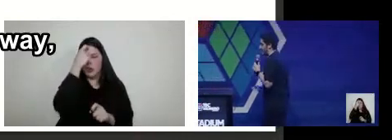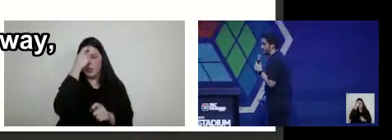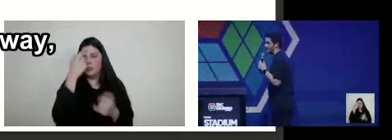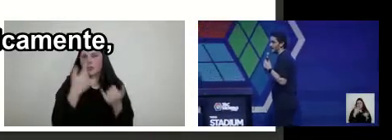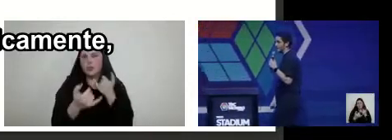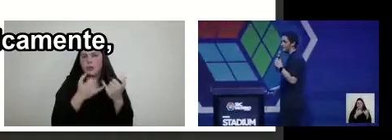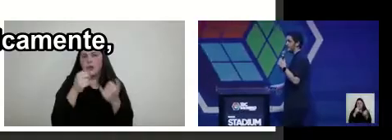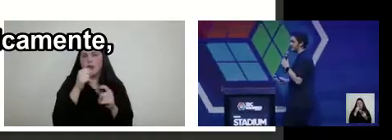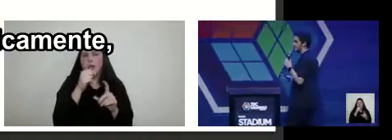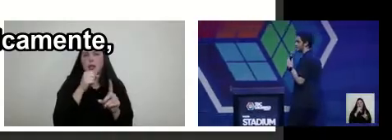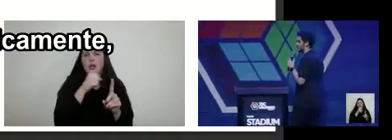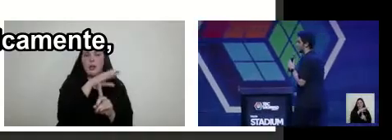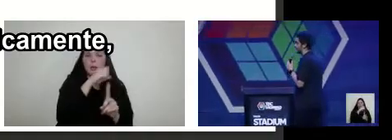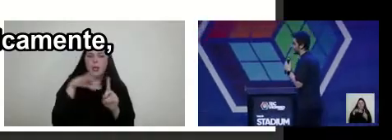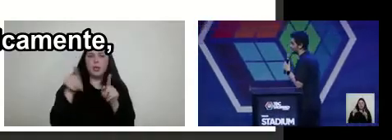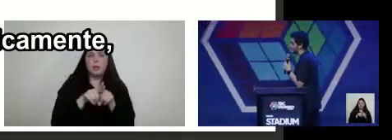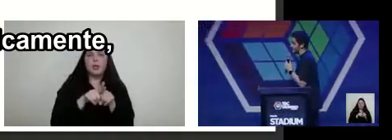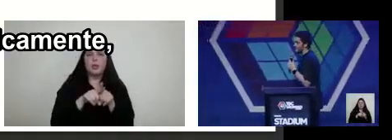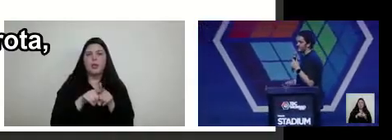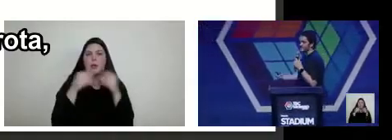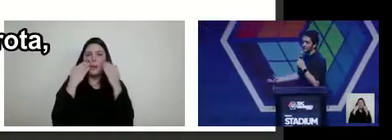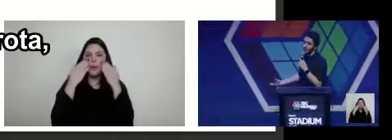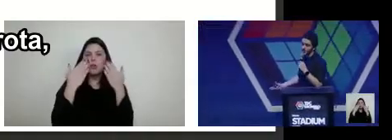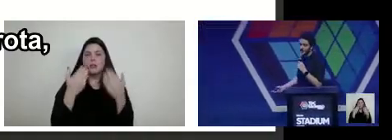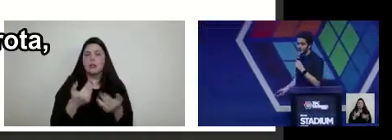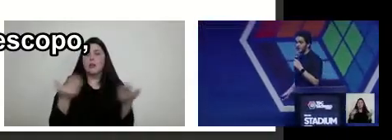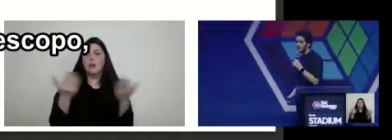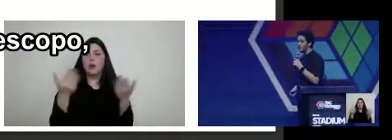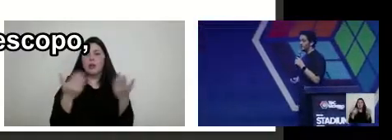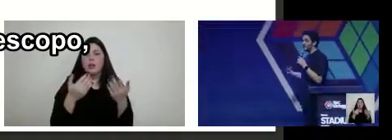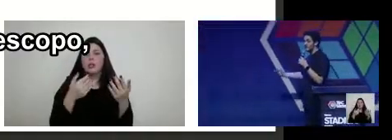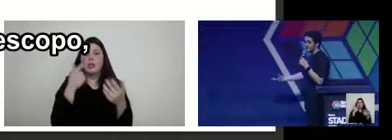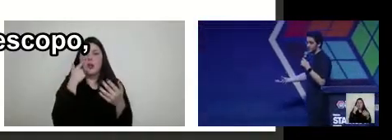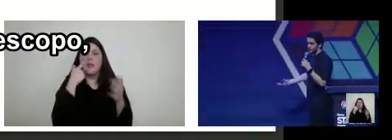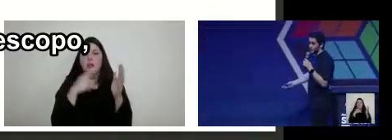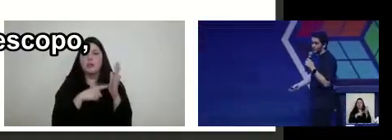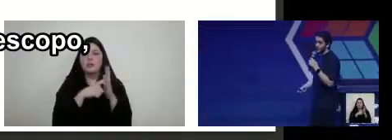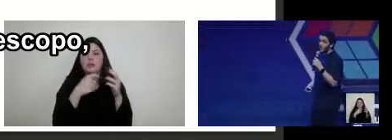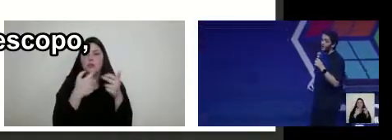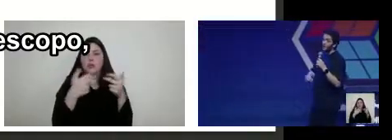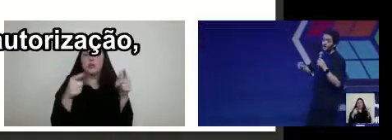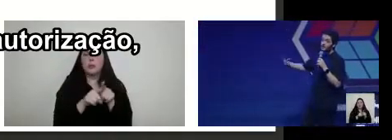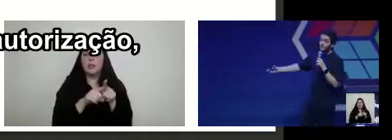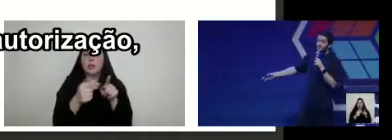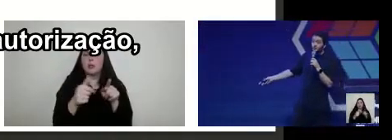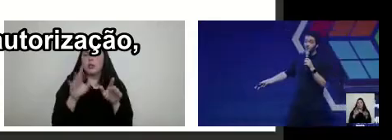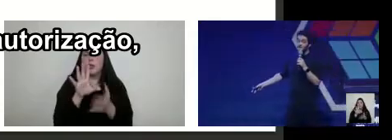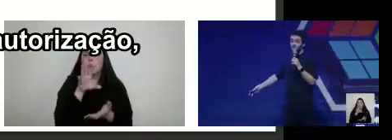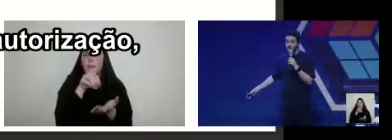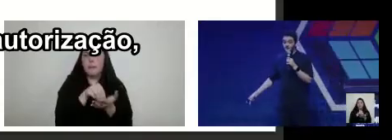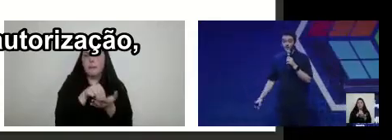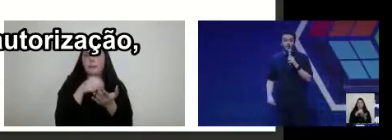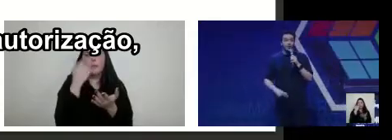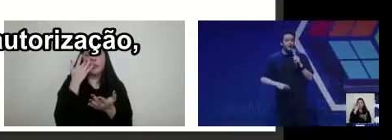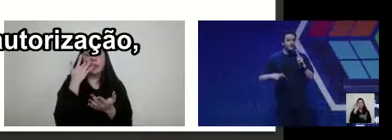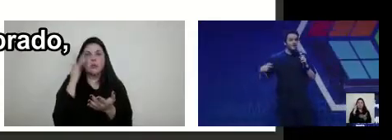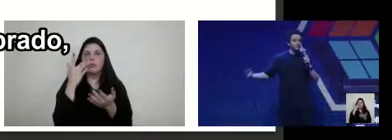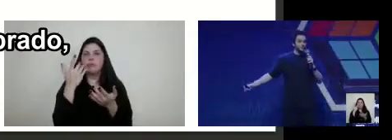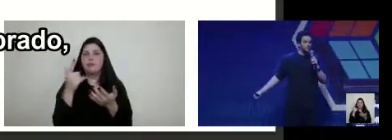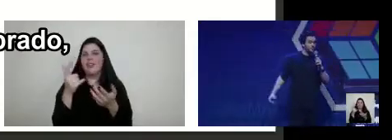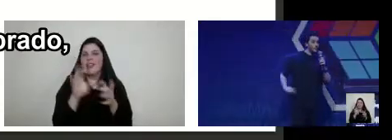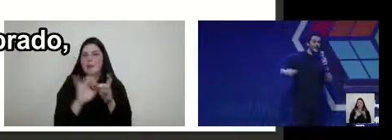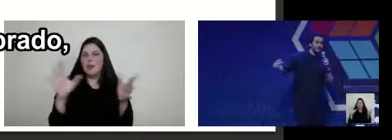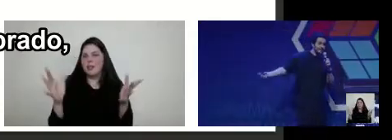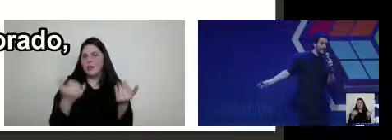eu tenho um gateway que tem uma API exposta publicamente que não faz validação de rota, ou que não faz validação de escopo, ou que não tem nenhum tipo de autorização, ou que